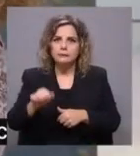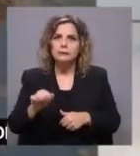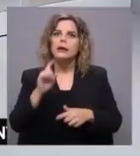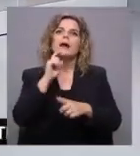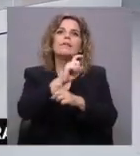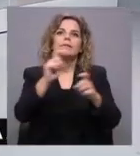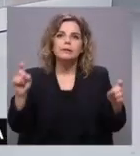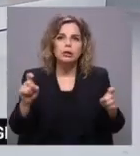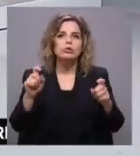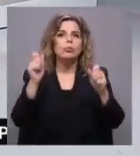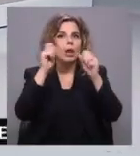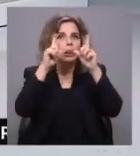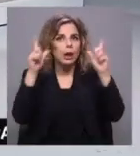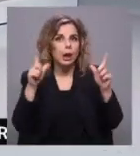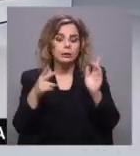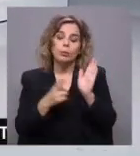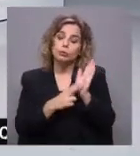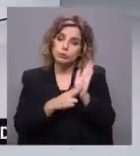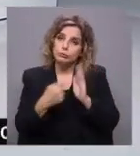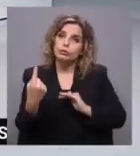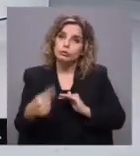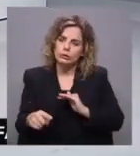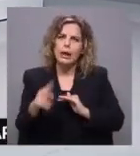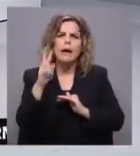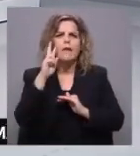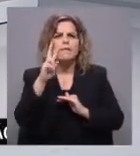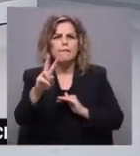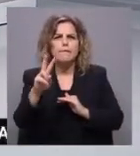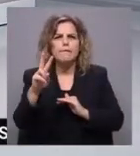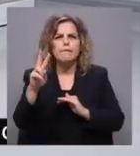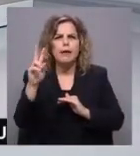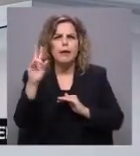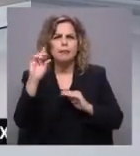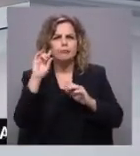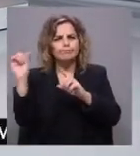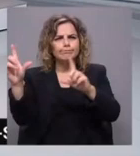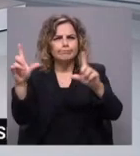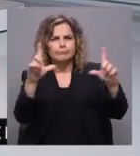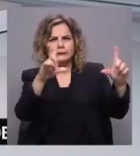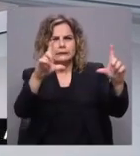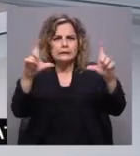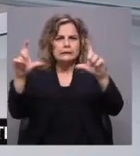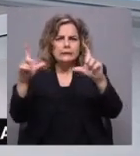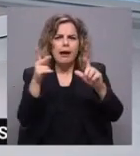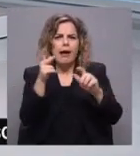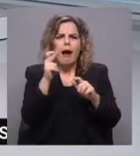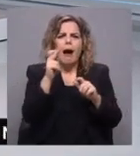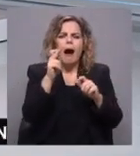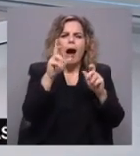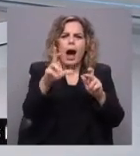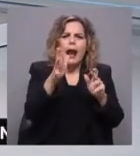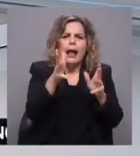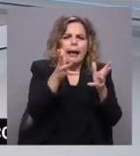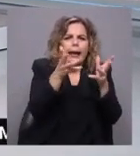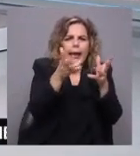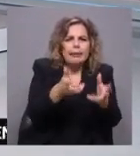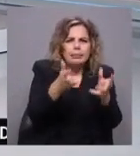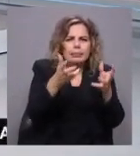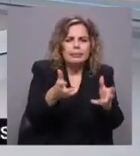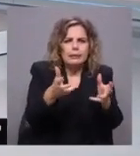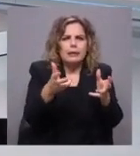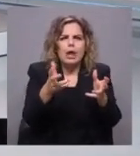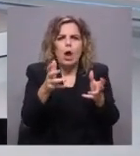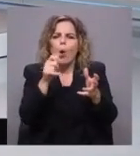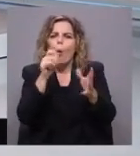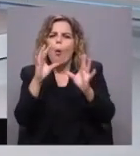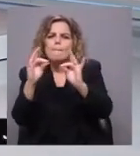justificação. Nós vemos aqui na imagem de satélite uma superfície frontal, é uma massa de ar muito quente e úmido, que tem muita precipitação associada,